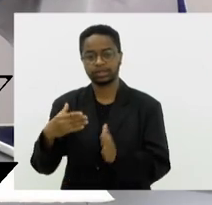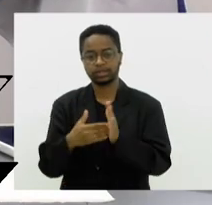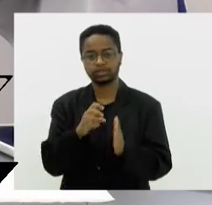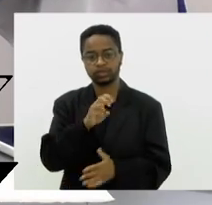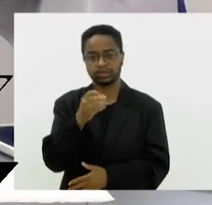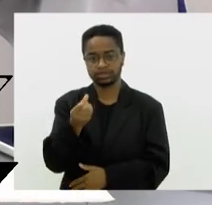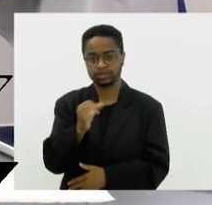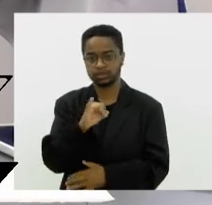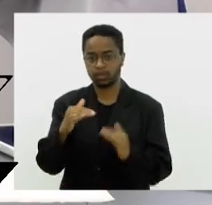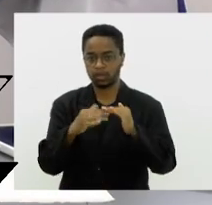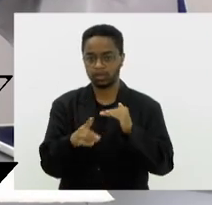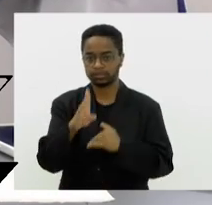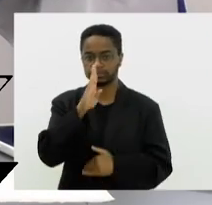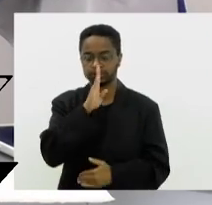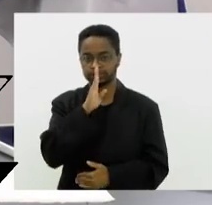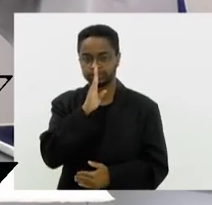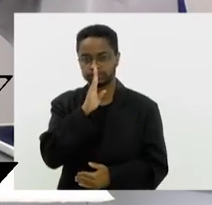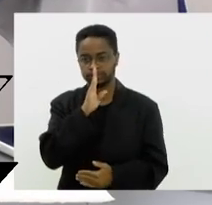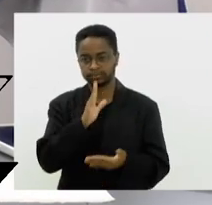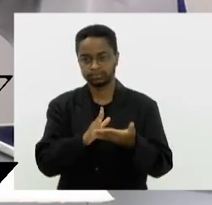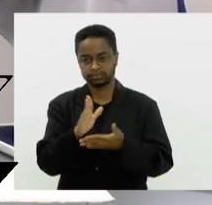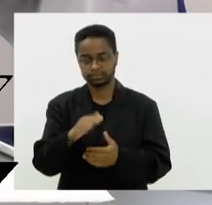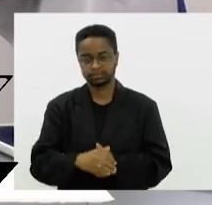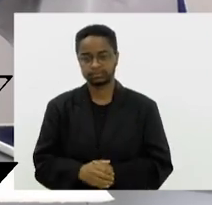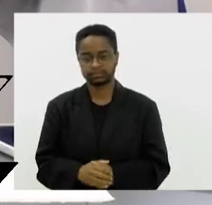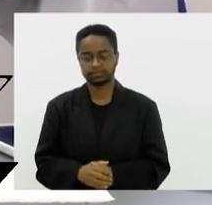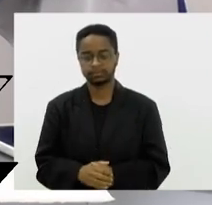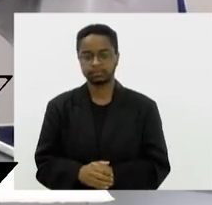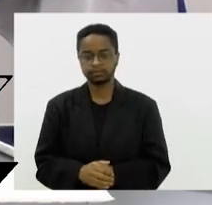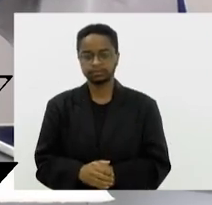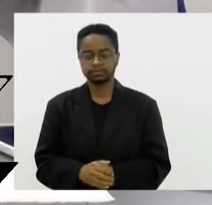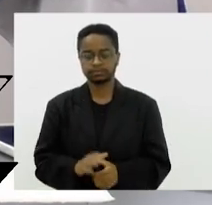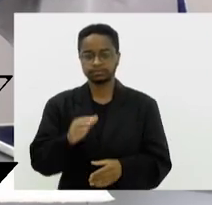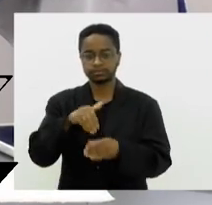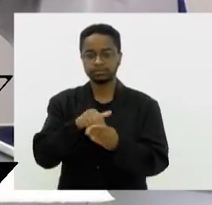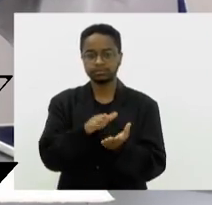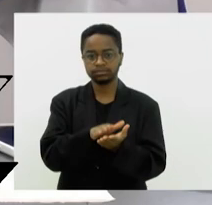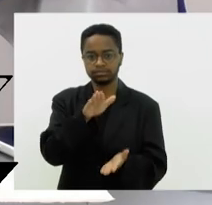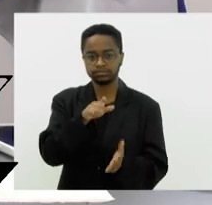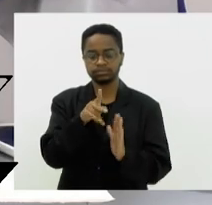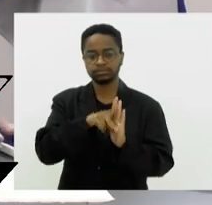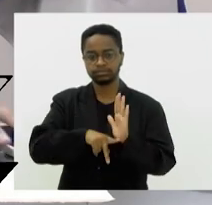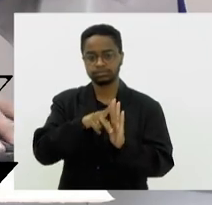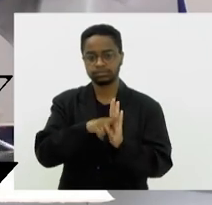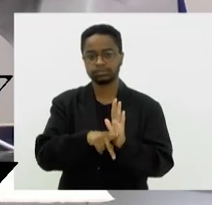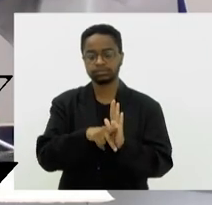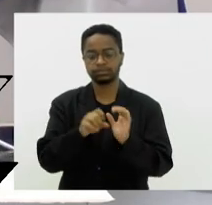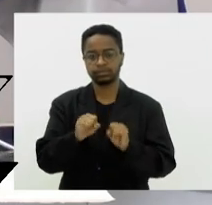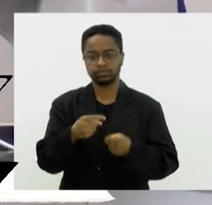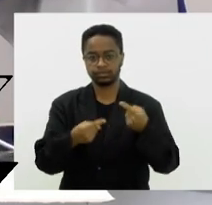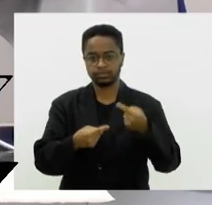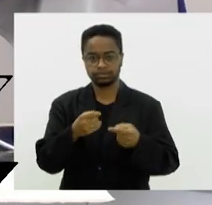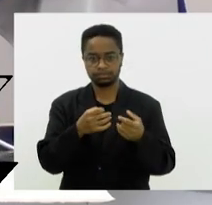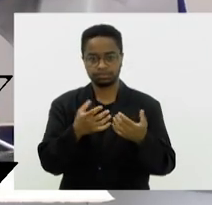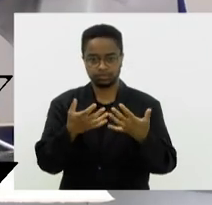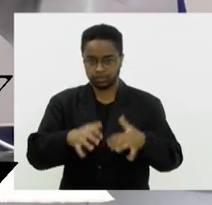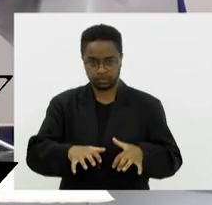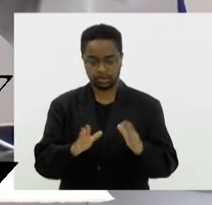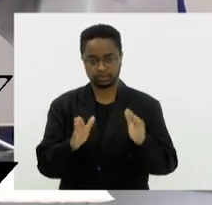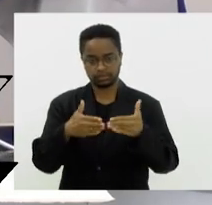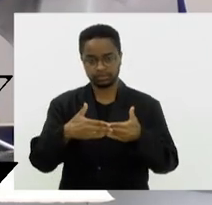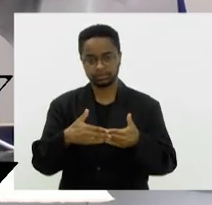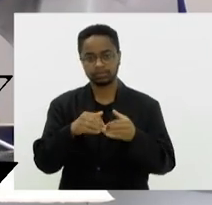da pauta. Os senhores que aprovam a votação em bloco, permaneçam como estão, aprovado. Votação em bloco dos projetos citados em discussão, não havendo quem queira